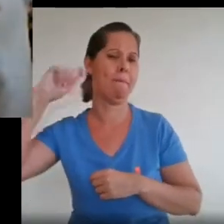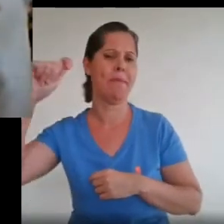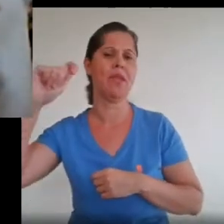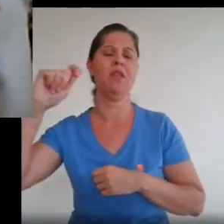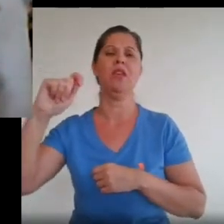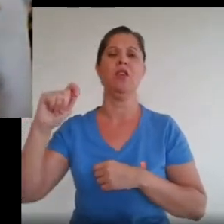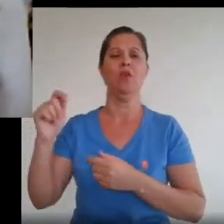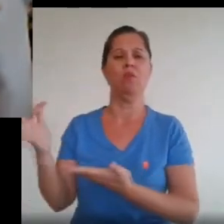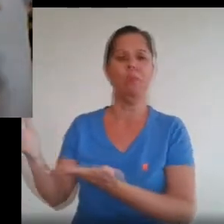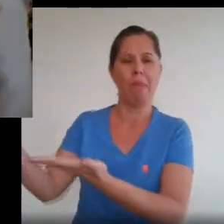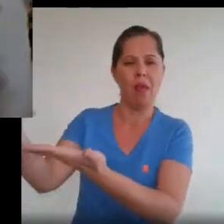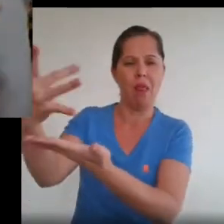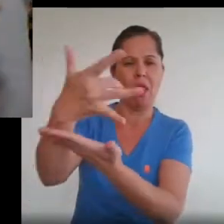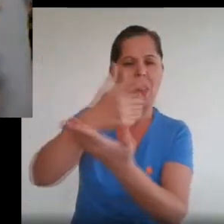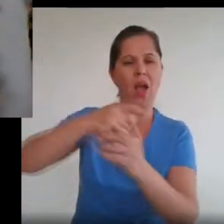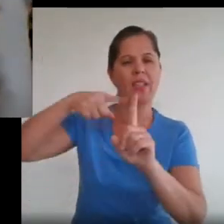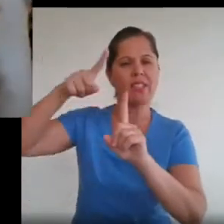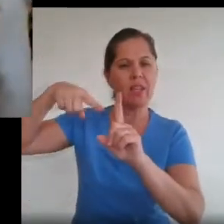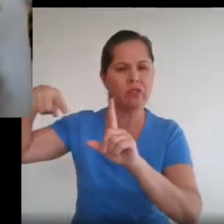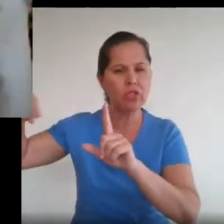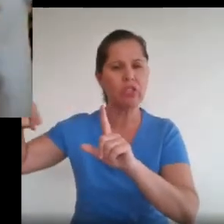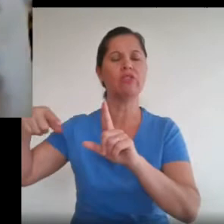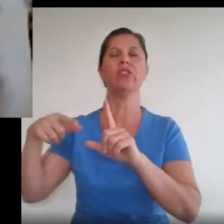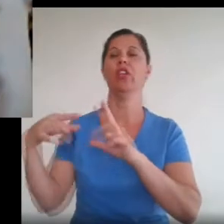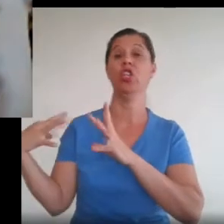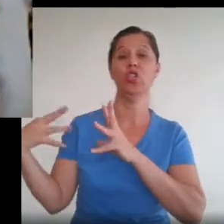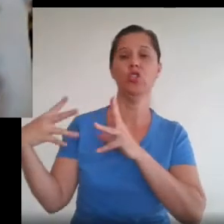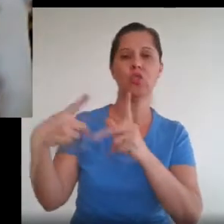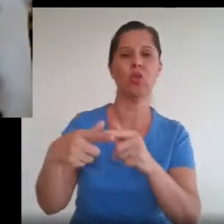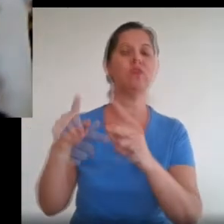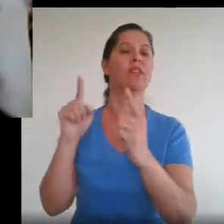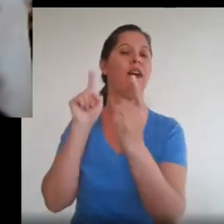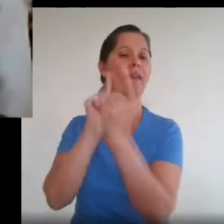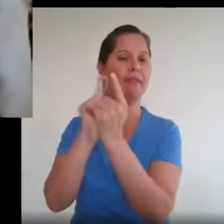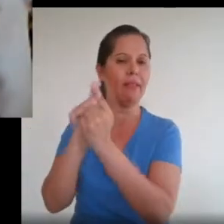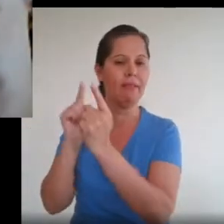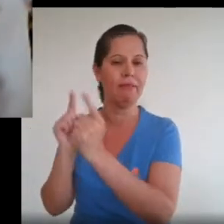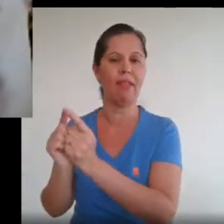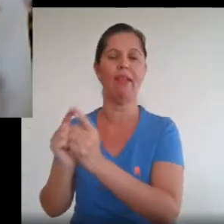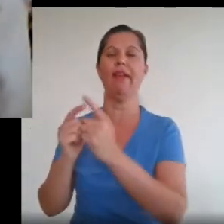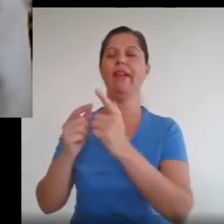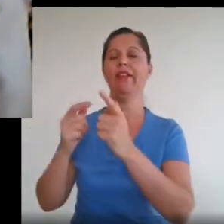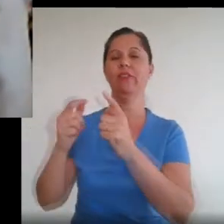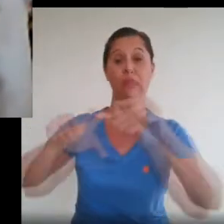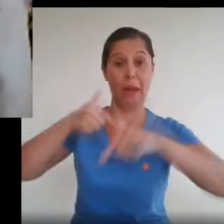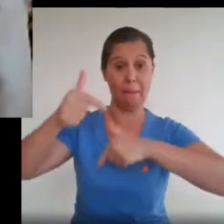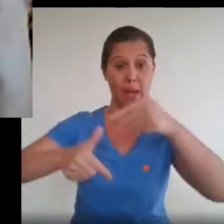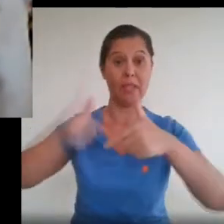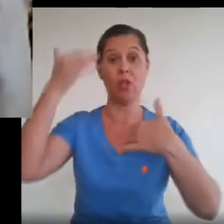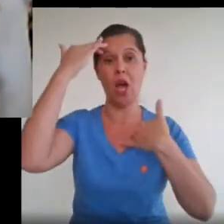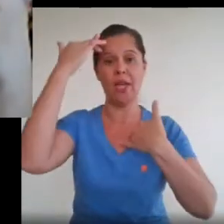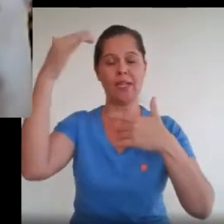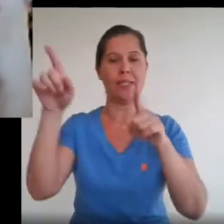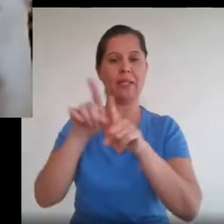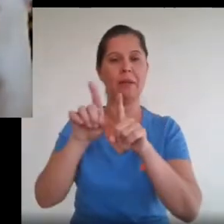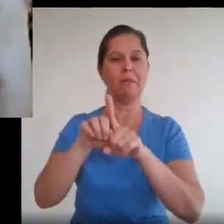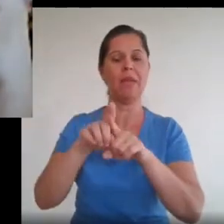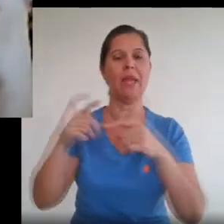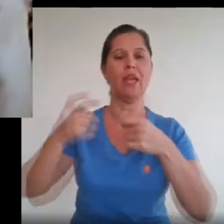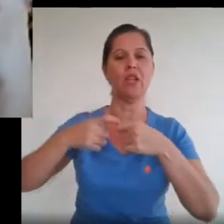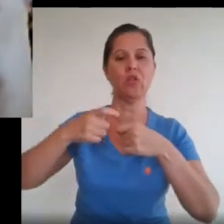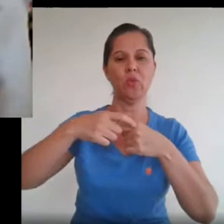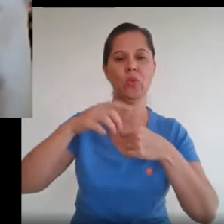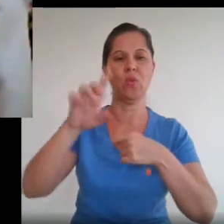conversas com quem estava trabalhando, com quem estava atendendo. Eu gostaria de estar agradecendo também aqui a